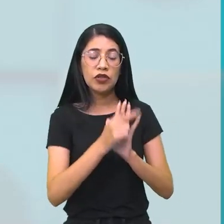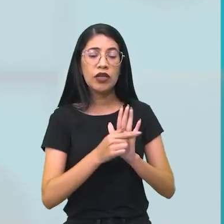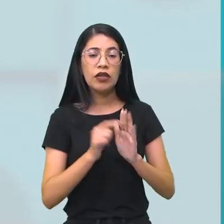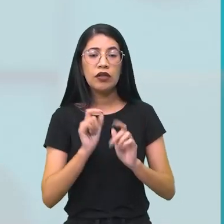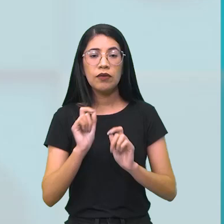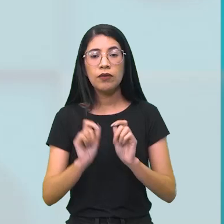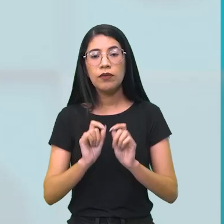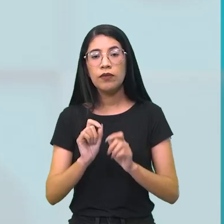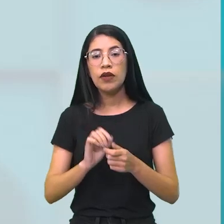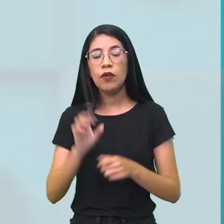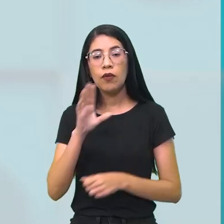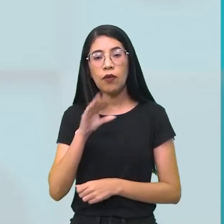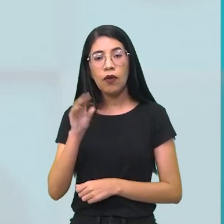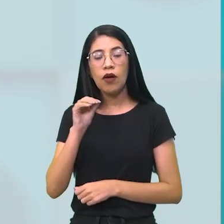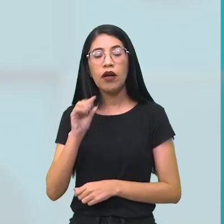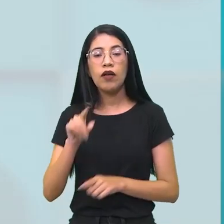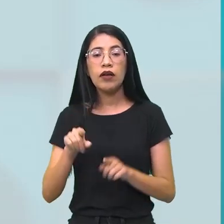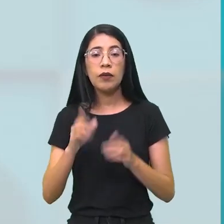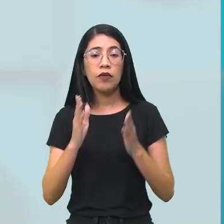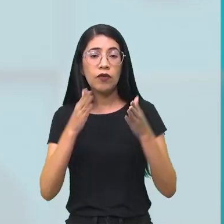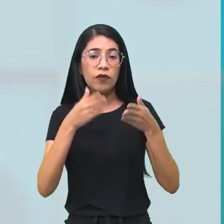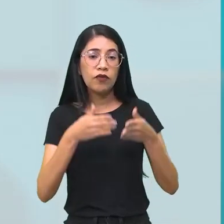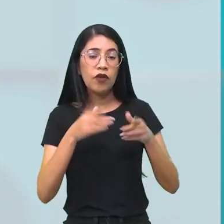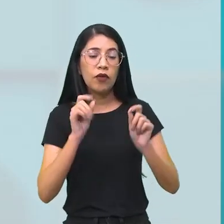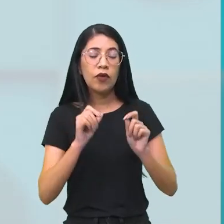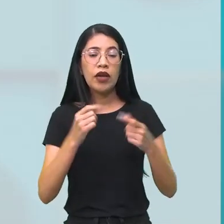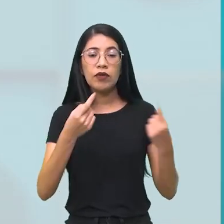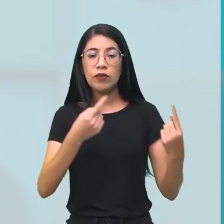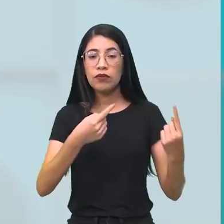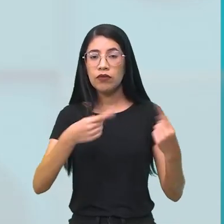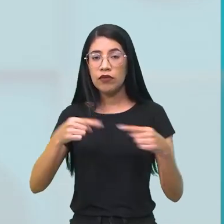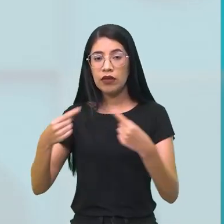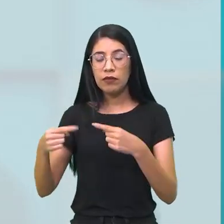os nossos gêneros orais e em específico, né, o gênero